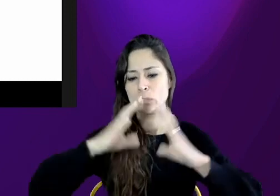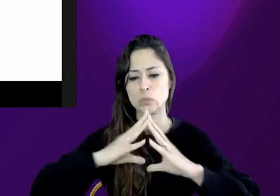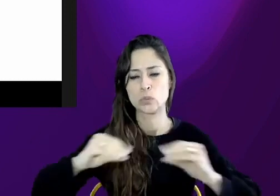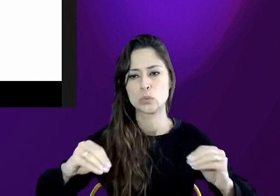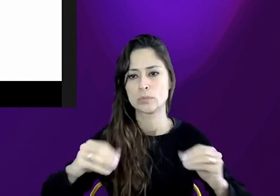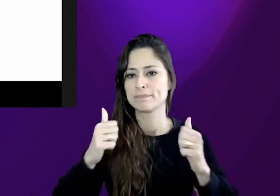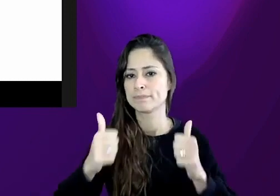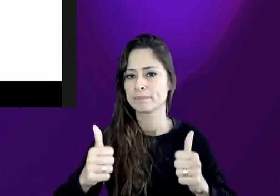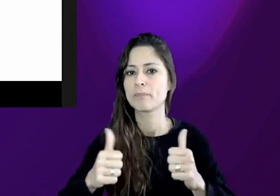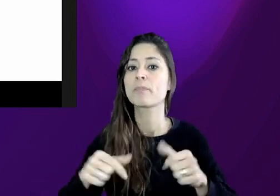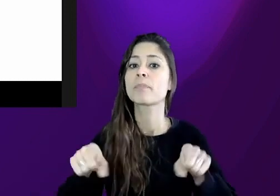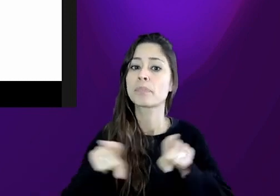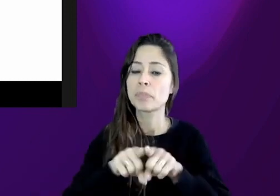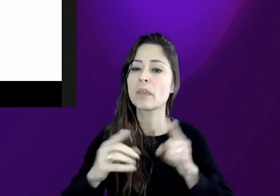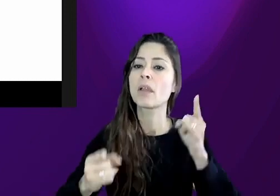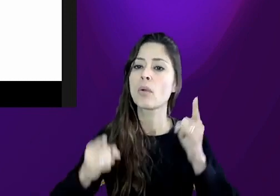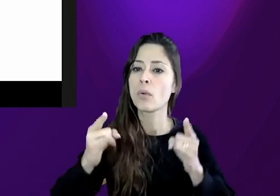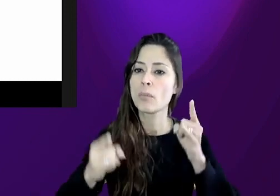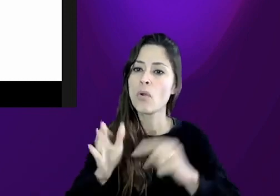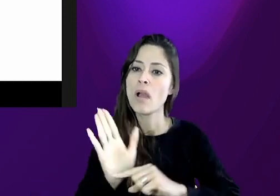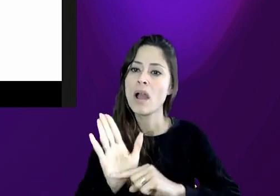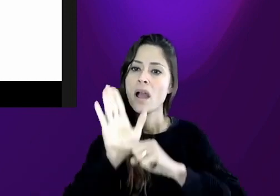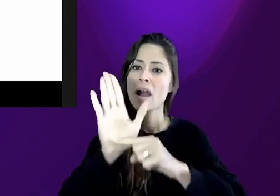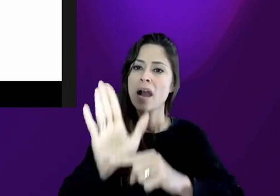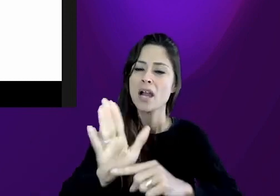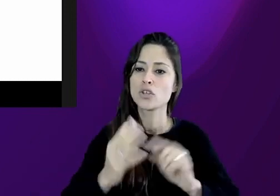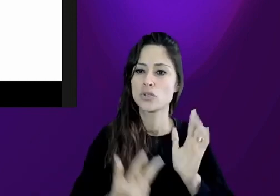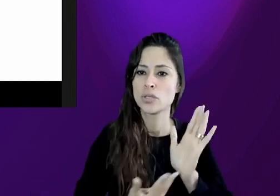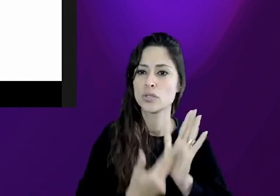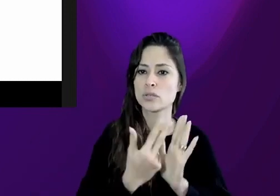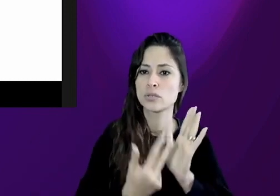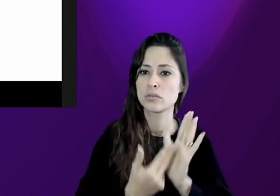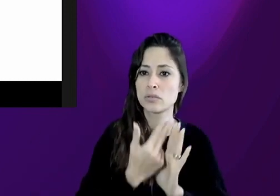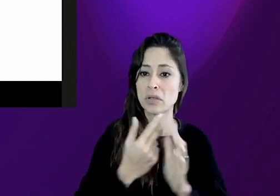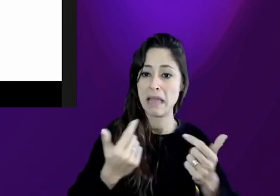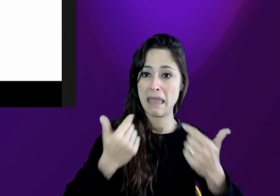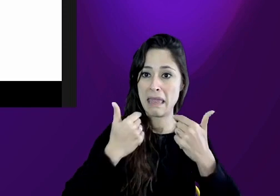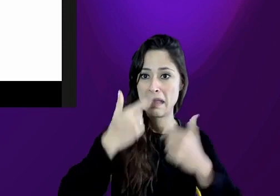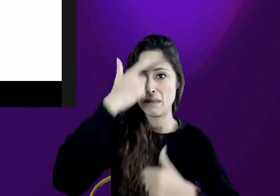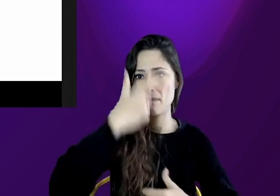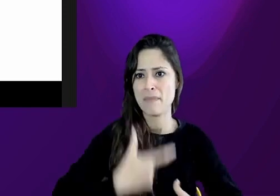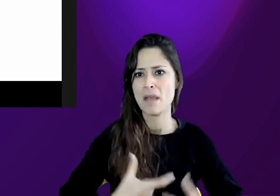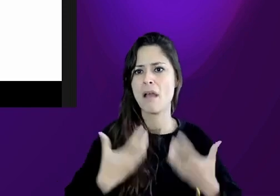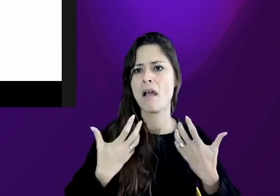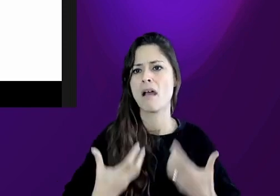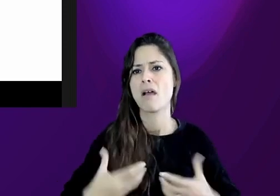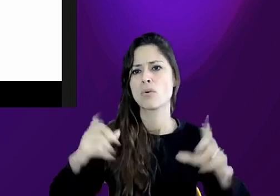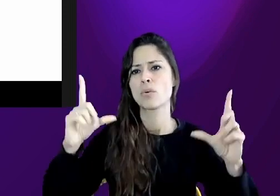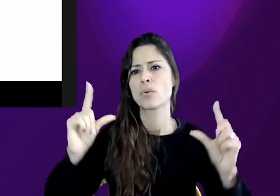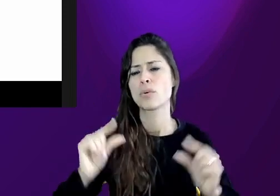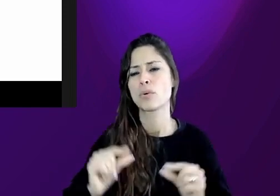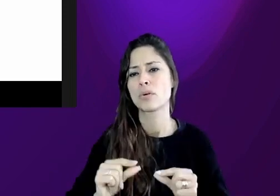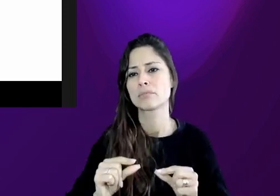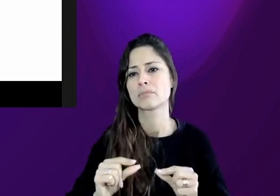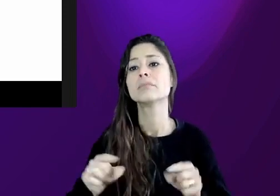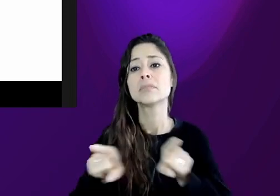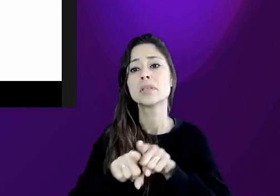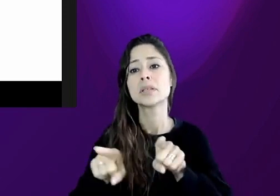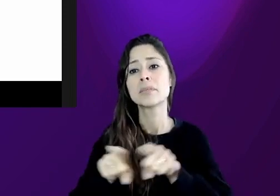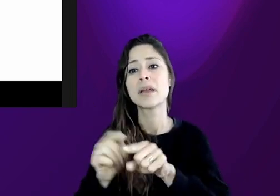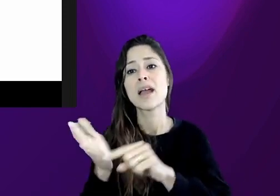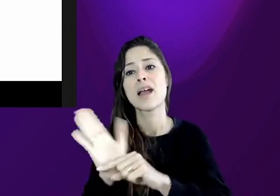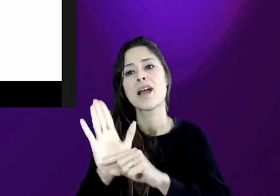também traz maior ergonomia para o cirurgião, uma menor fadiga, o que também talvez se traduza em um melhor resultado para o